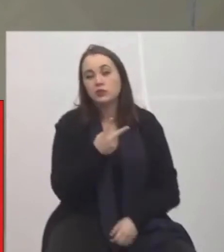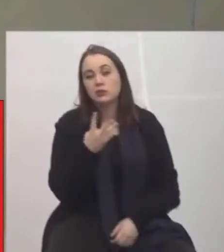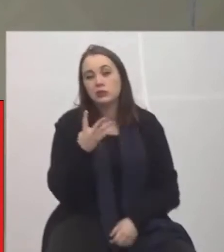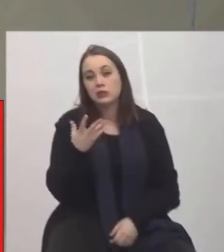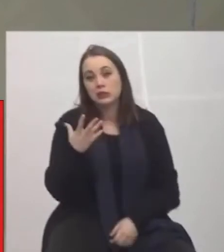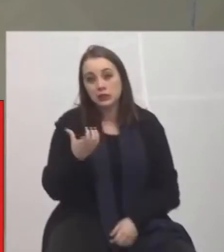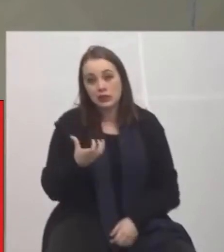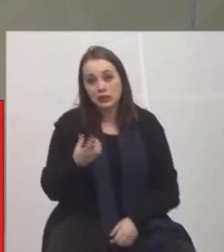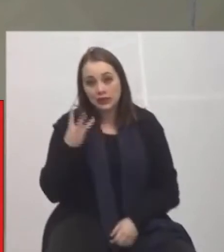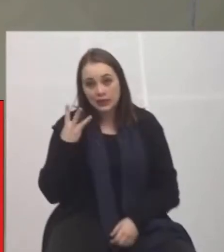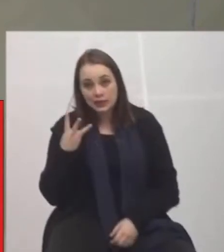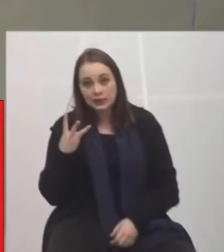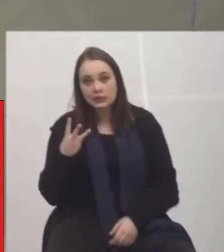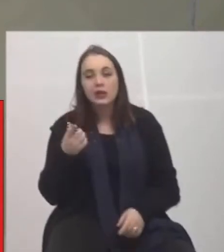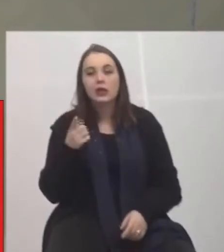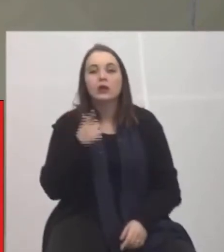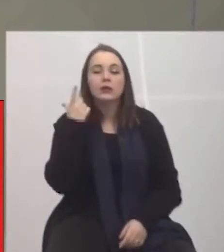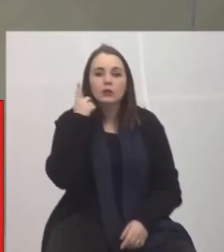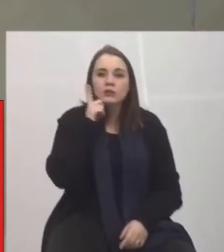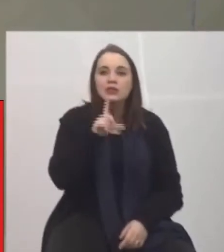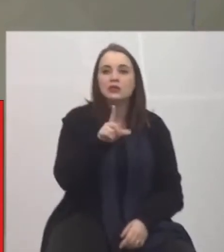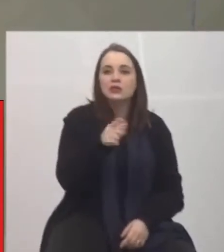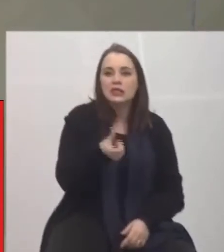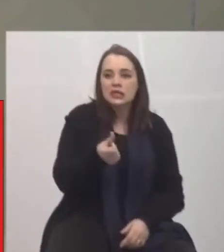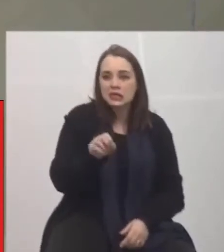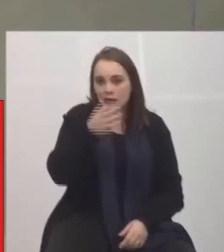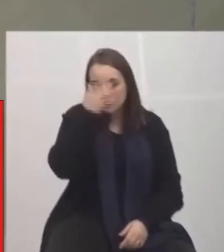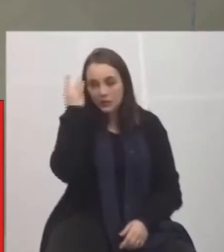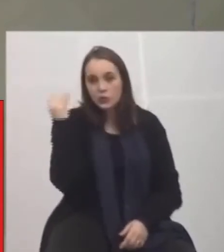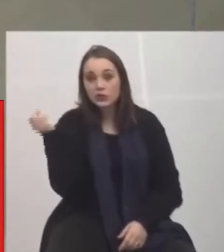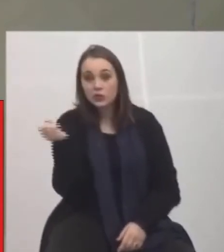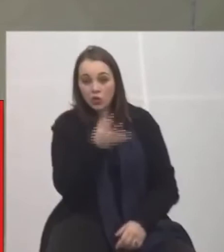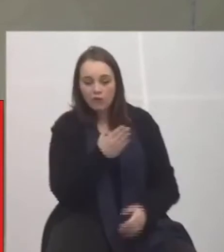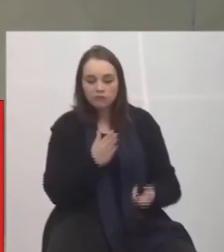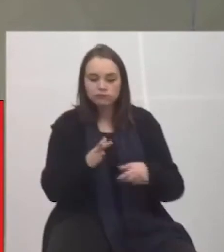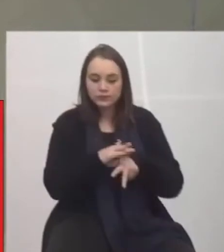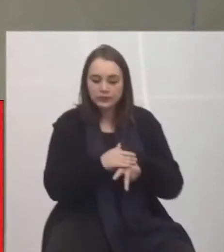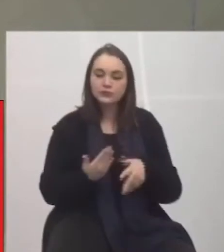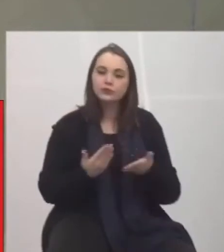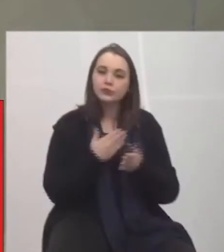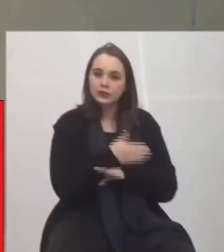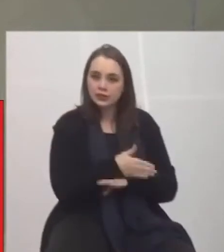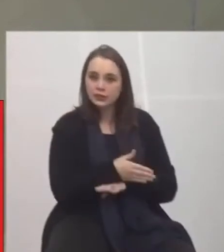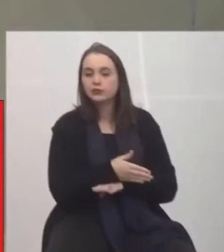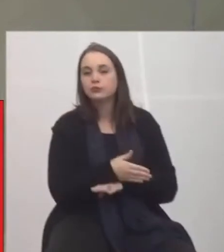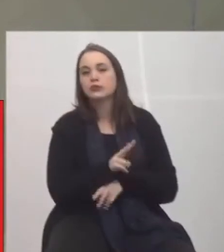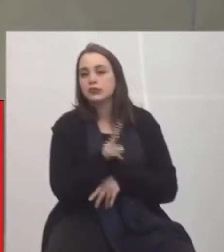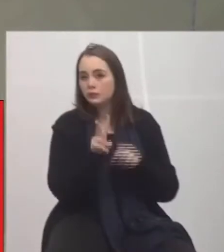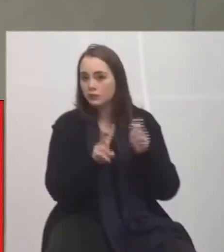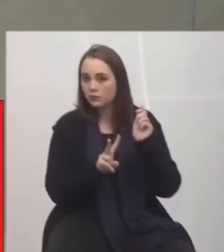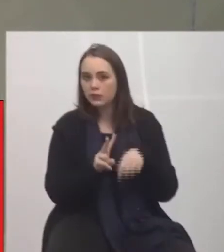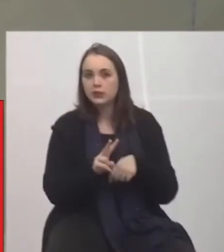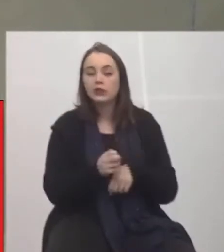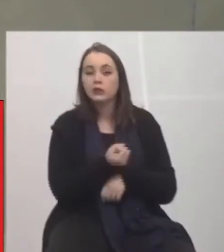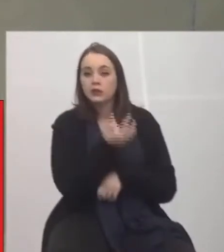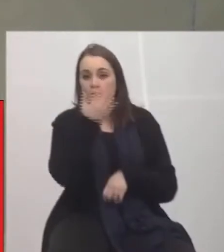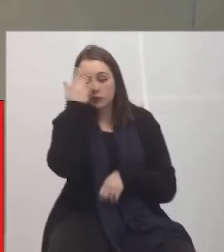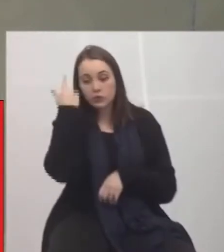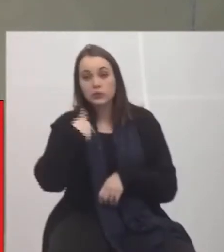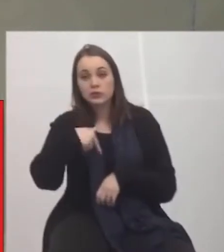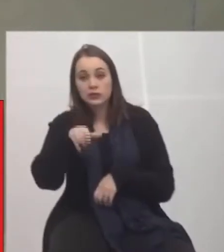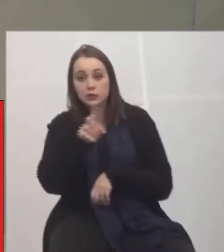60 pacientes novos todo mês. E a internação do Hospital de Retaguarda, o número de internações foram